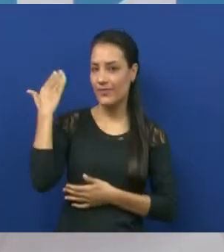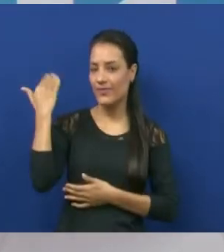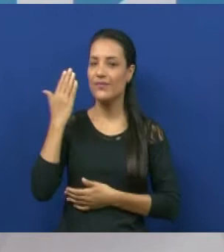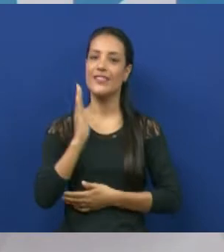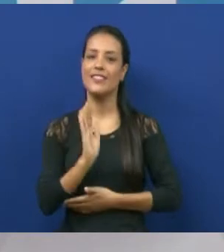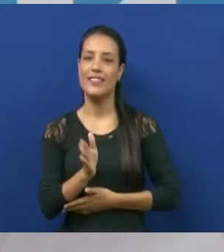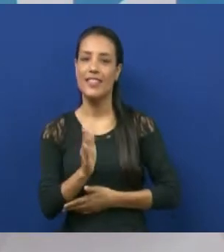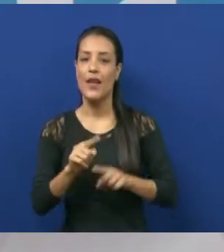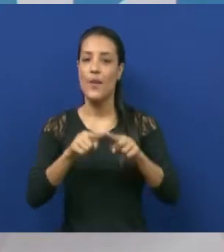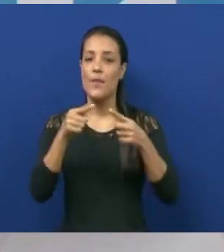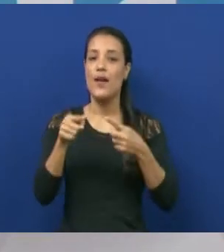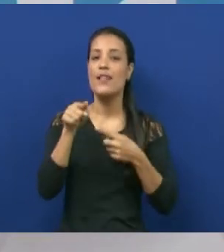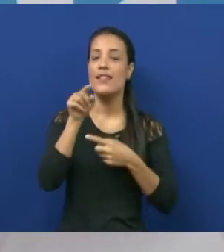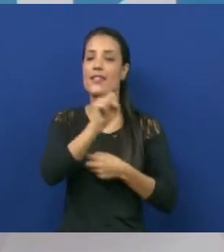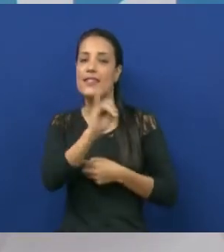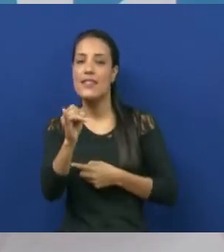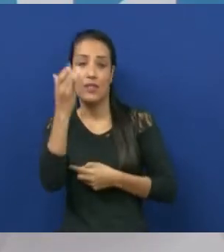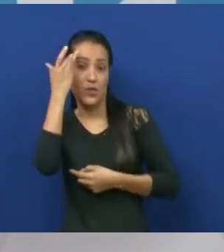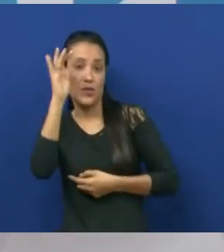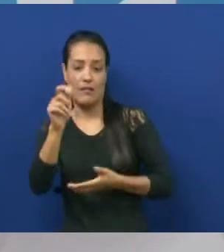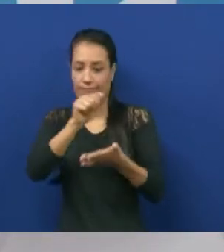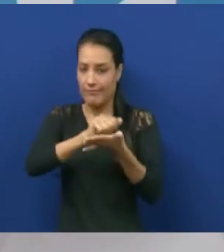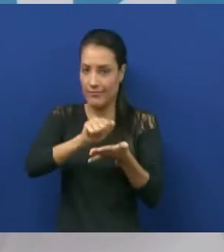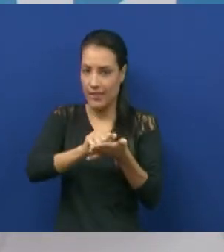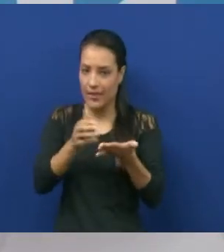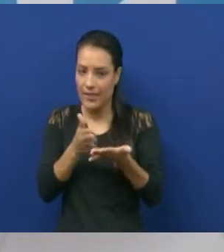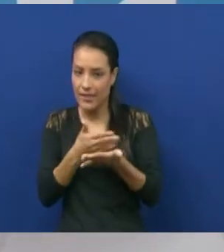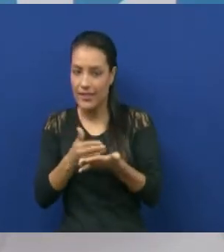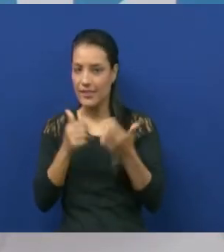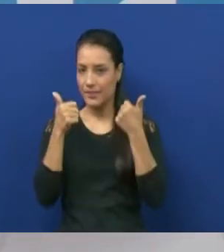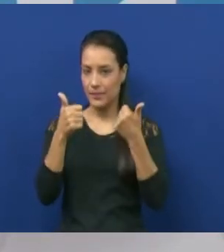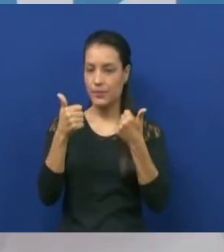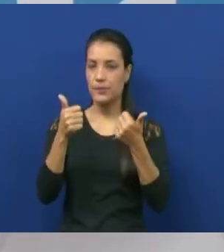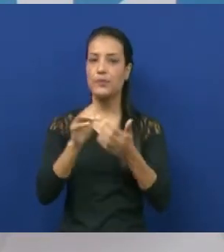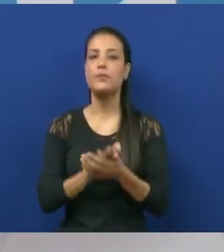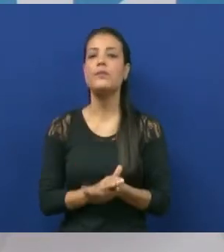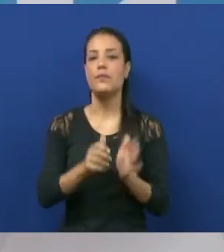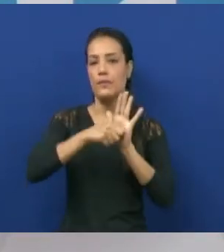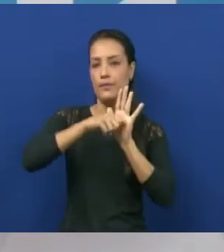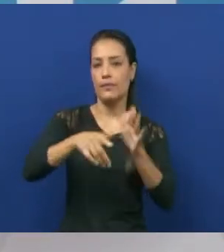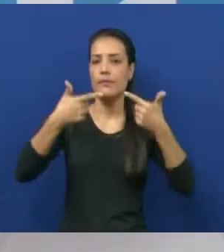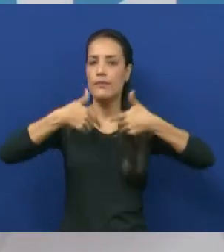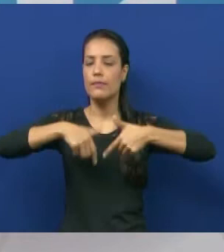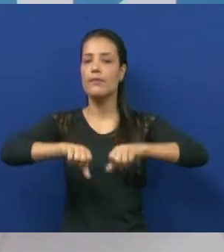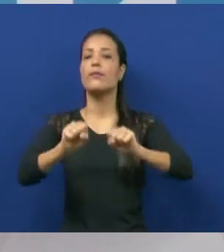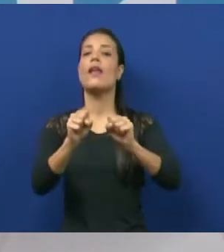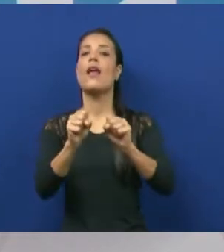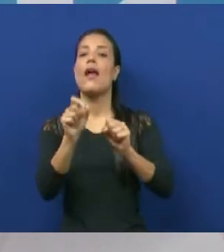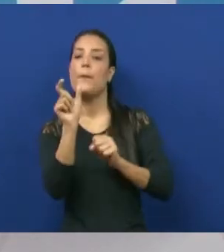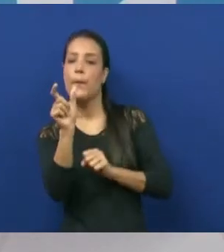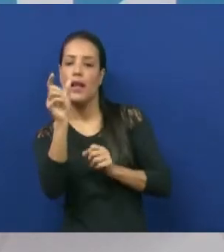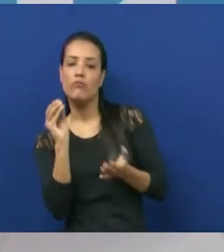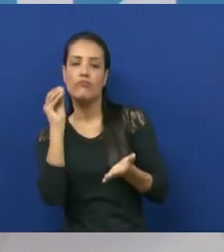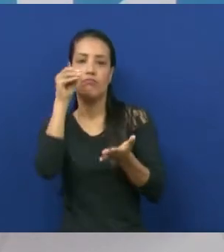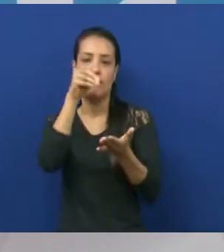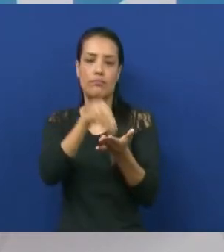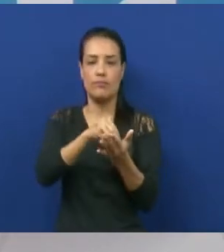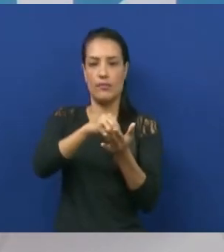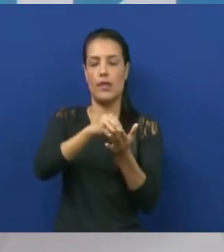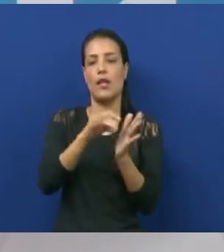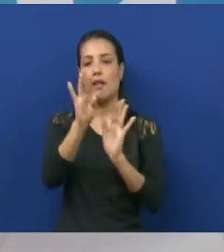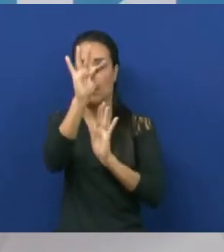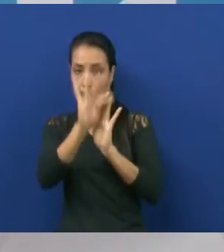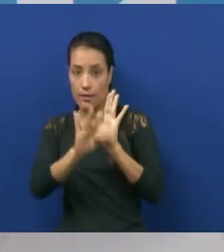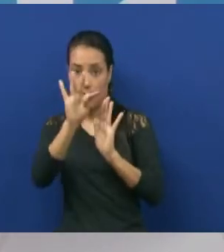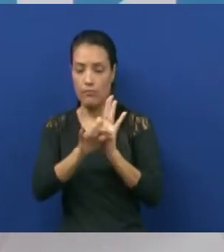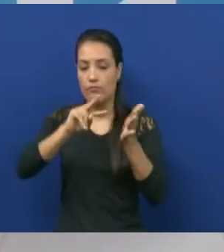não sabe, anota no caderninho. As figuras de linguagem são aquelas coisinhas que colocam-se no texto para dar riqueza no